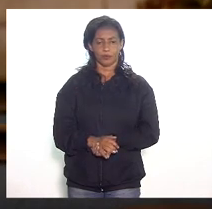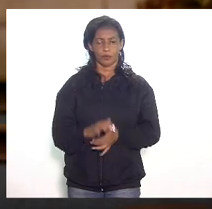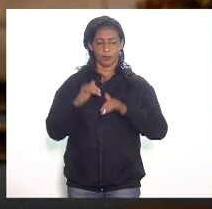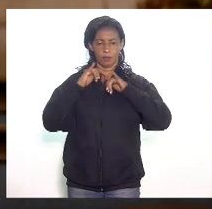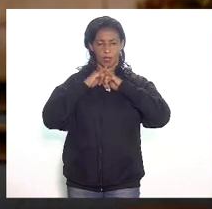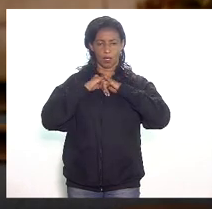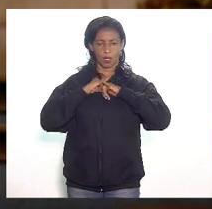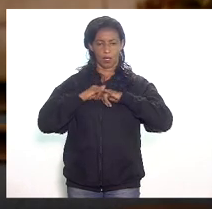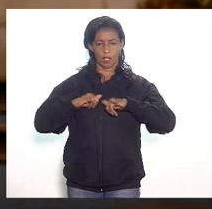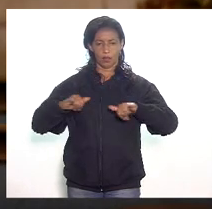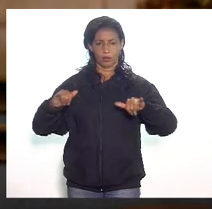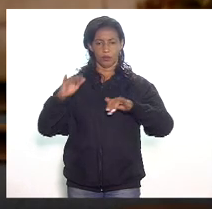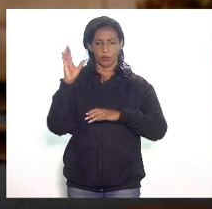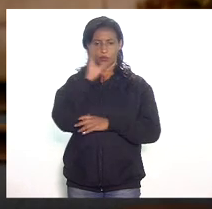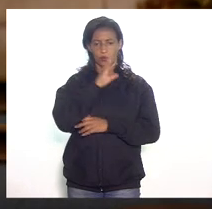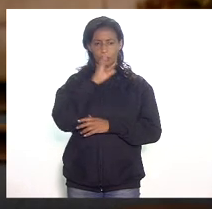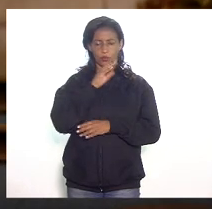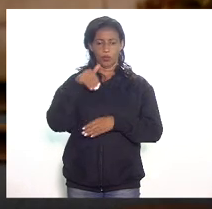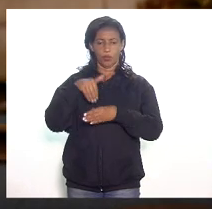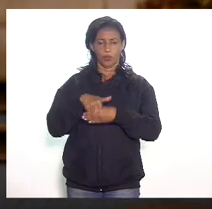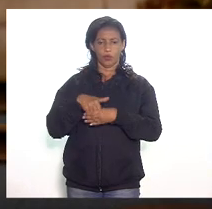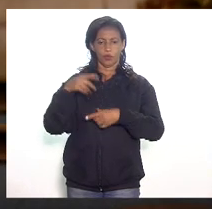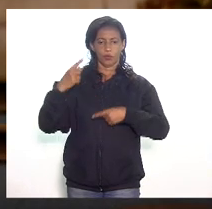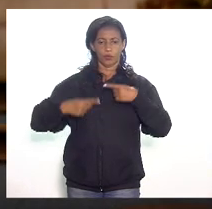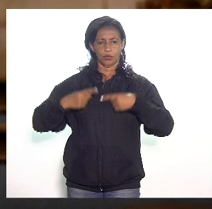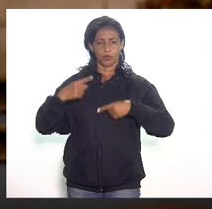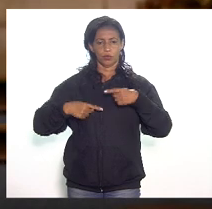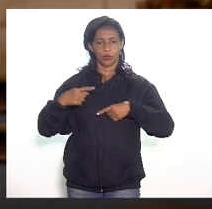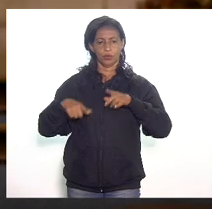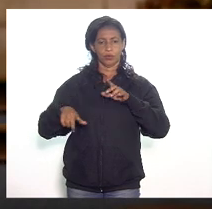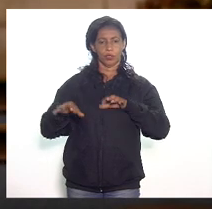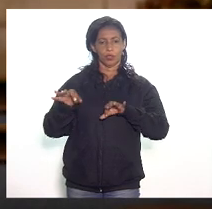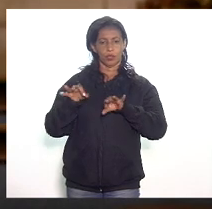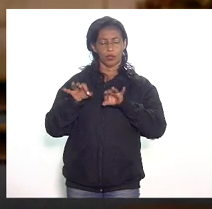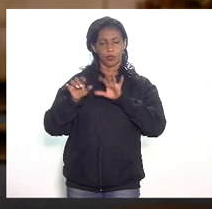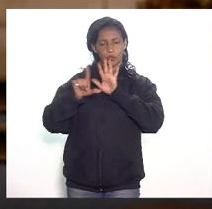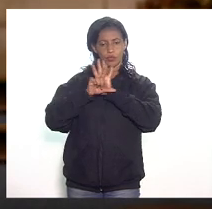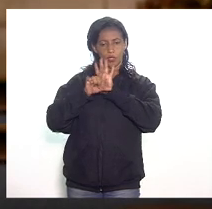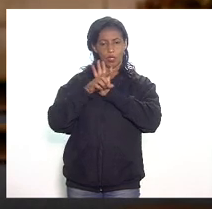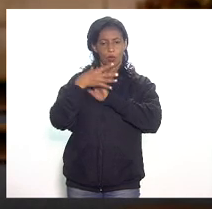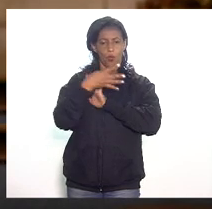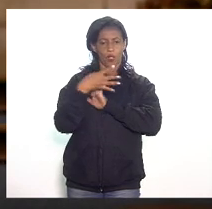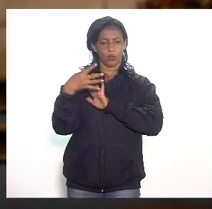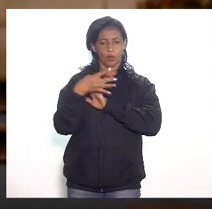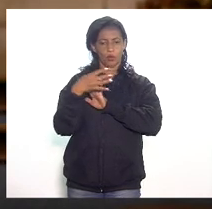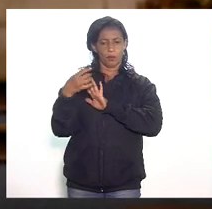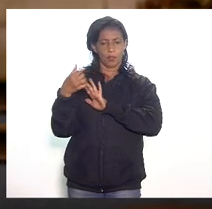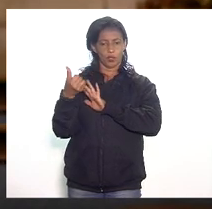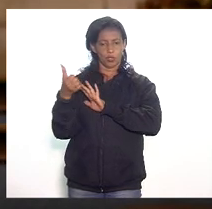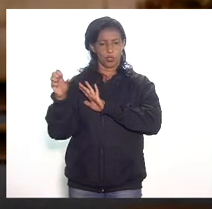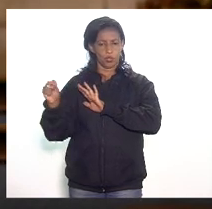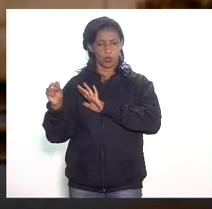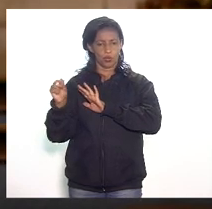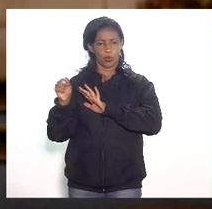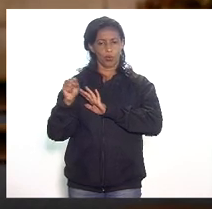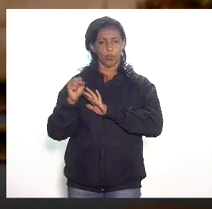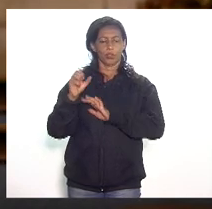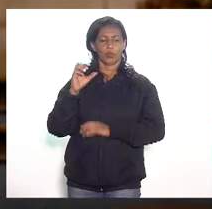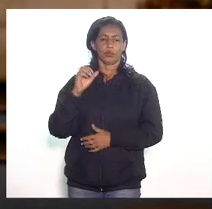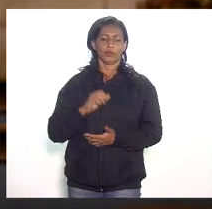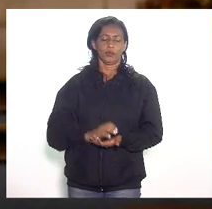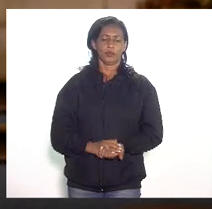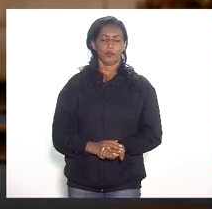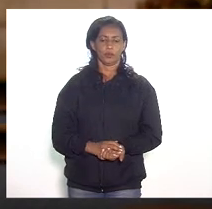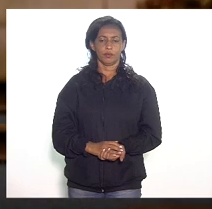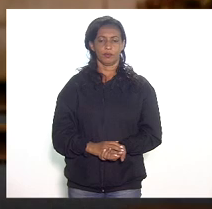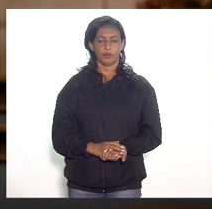Anuncio em regime de urgência em votação uma discussão única para o projeto de lei 4496 de 18 de autoria dos deputados Carlos Mink e André Siciliano,